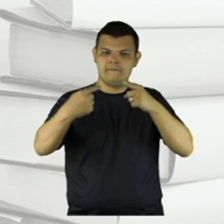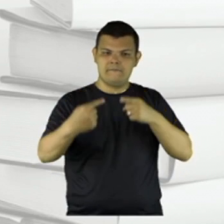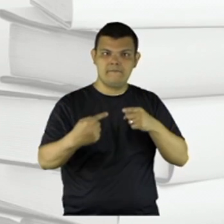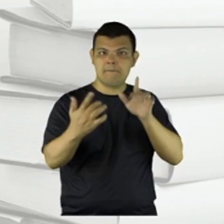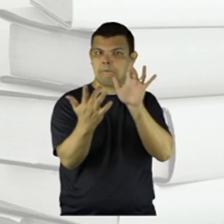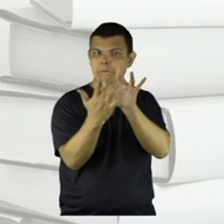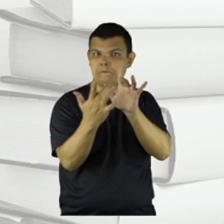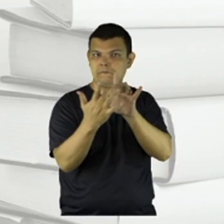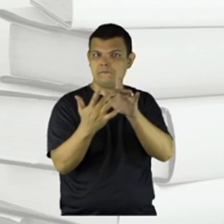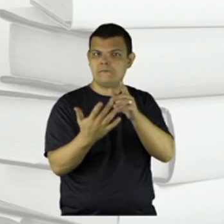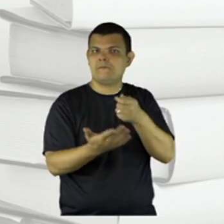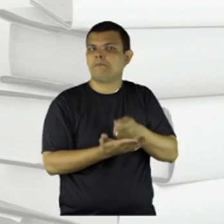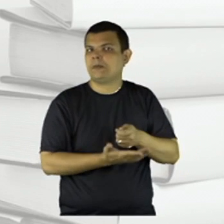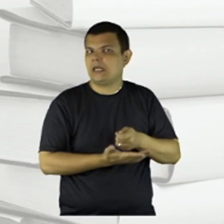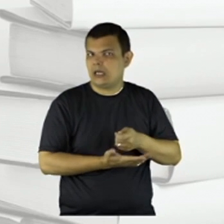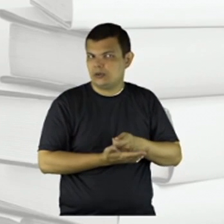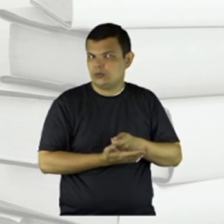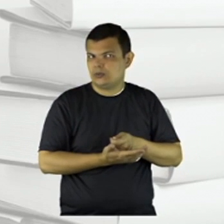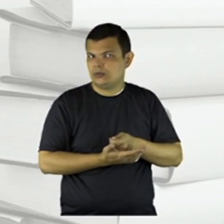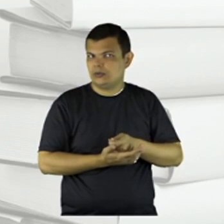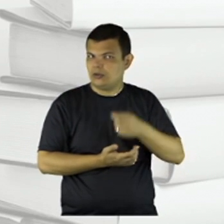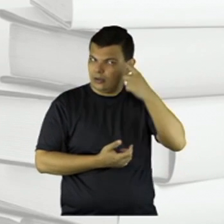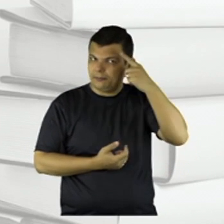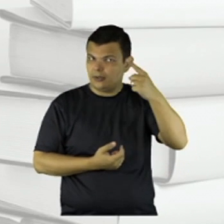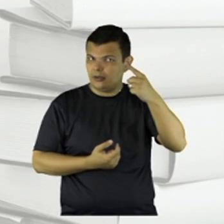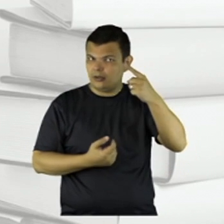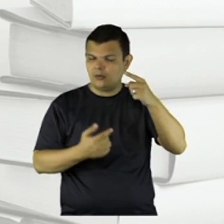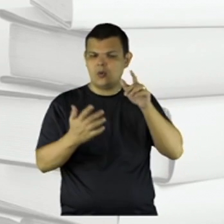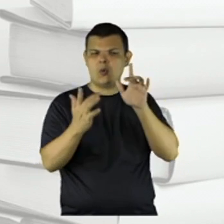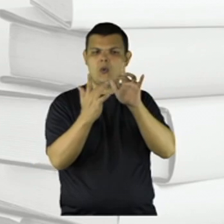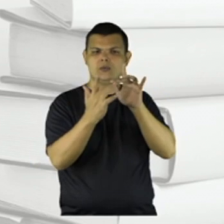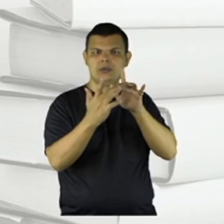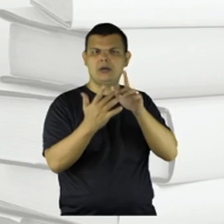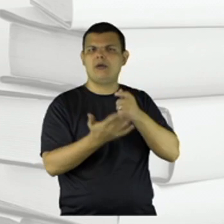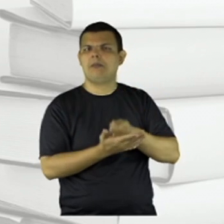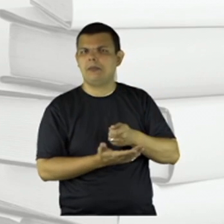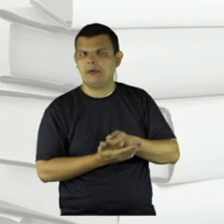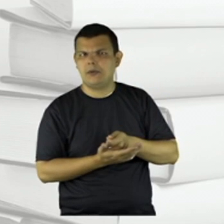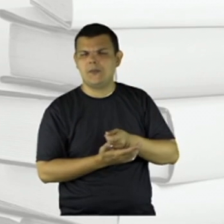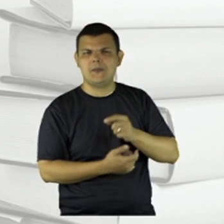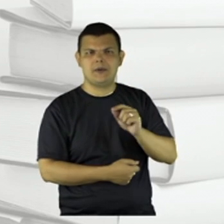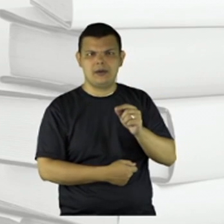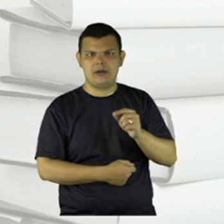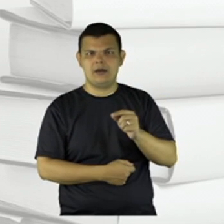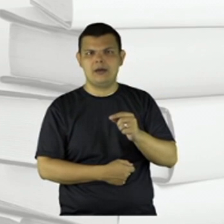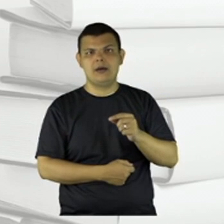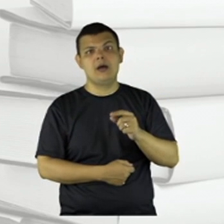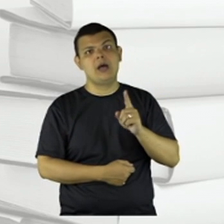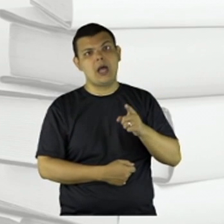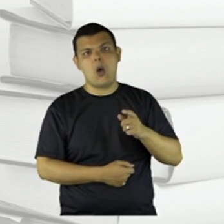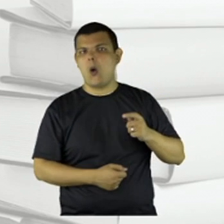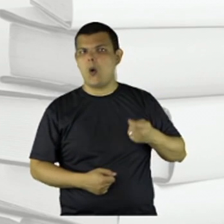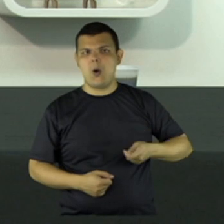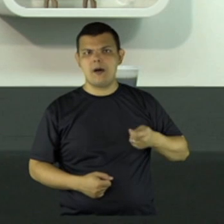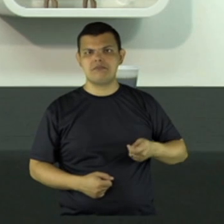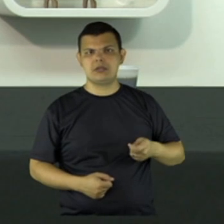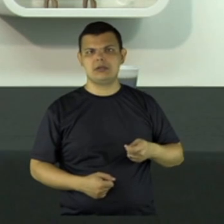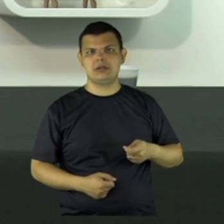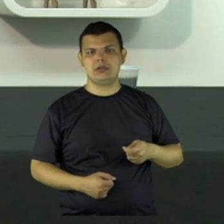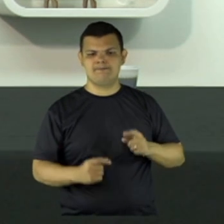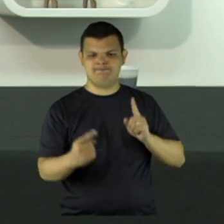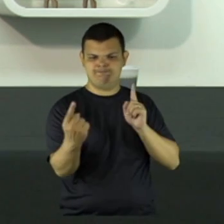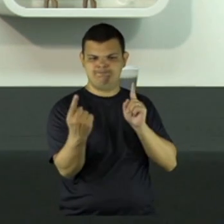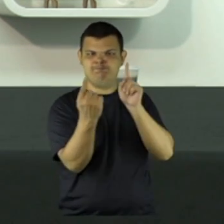proposital. O que é o contato proposital? Vamos relembrar? É exatamente a obrigatoriedade de você